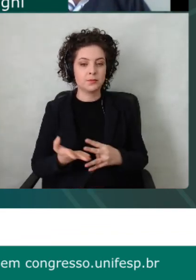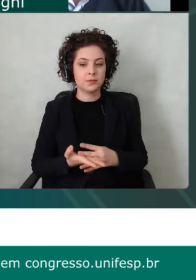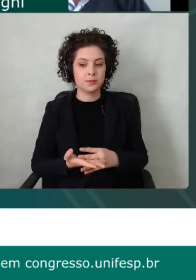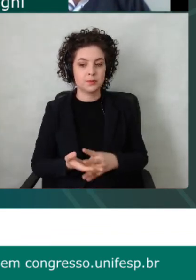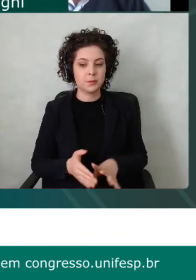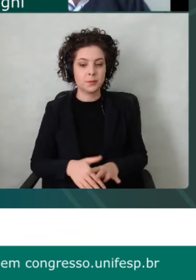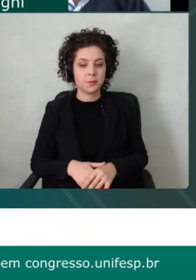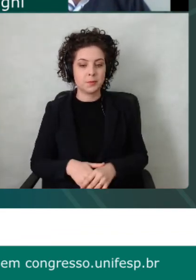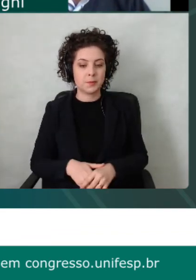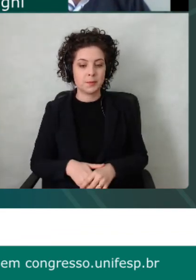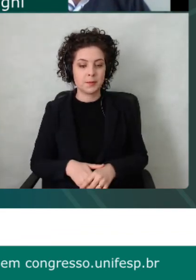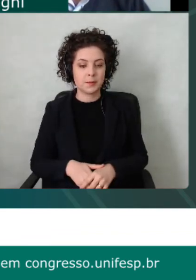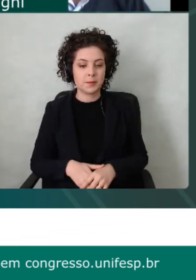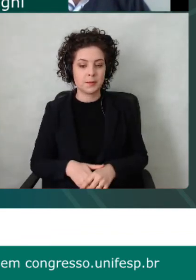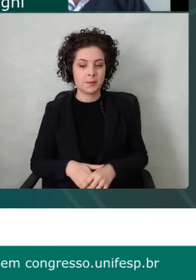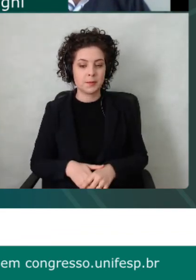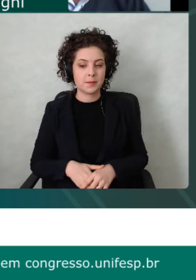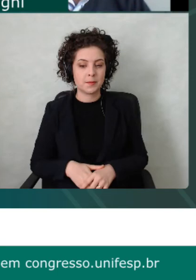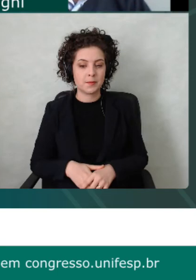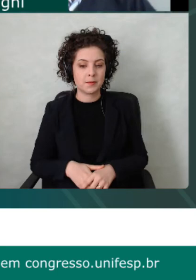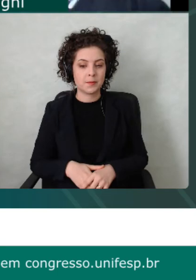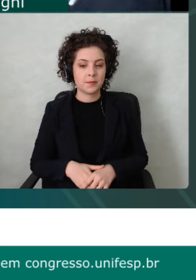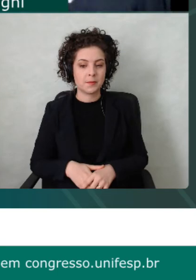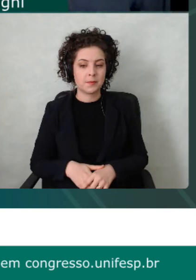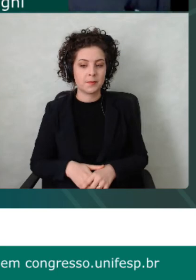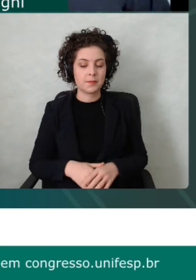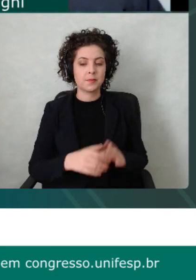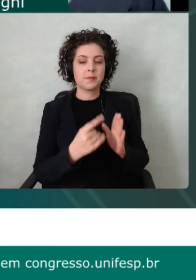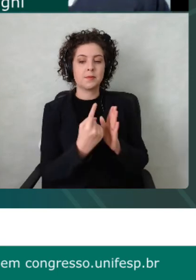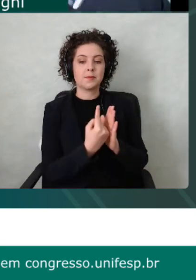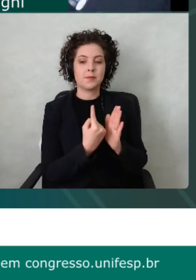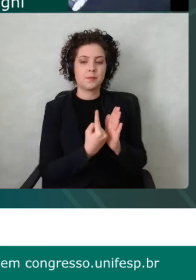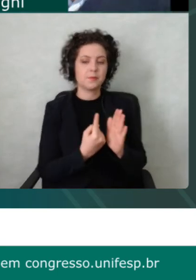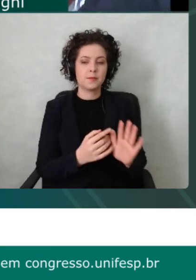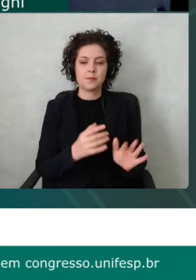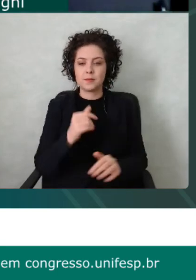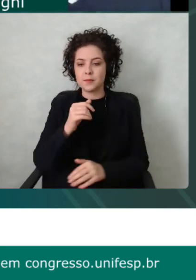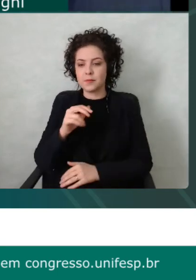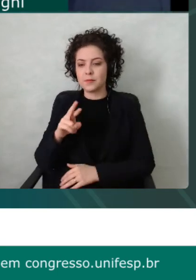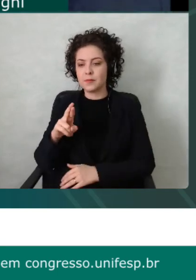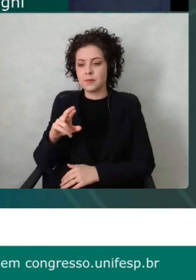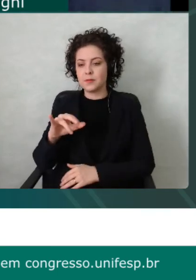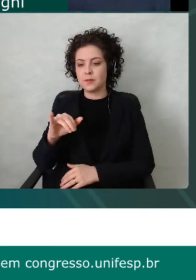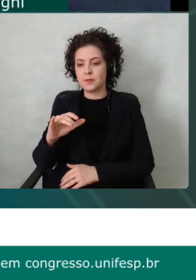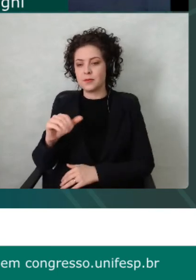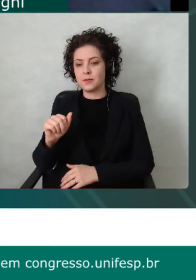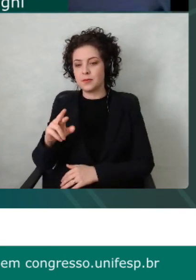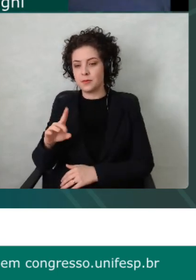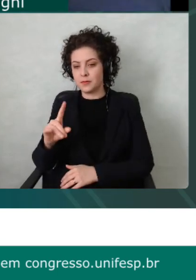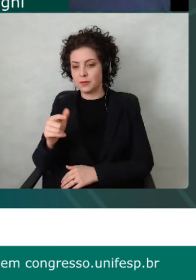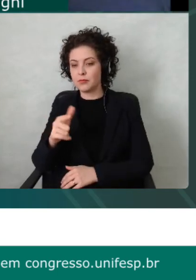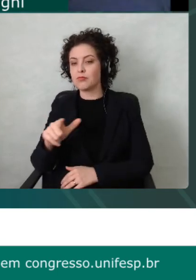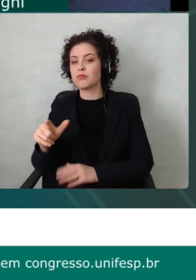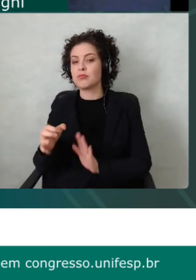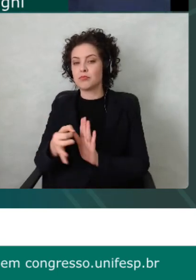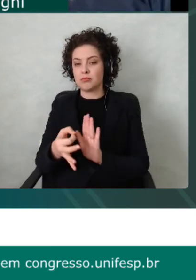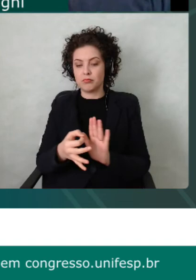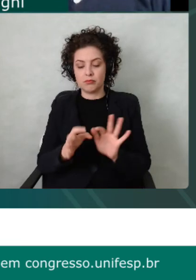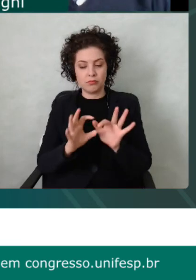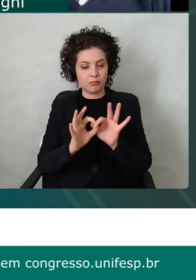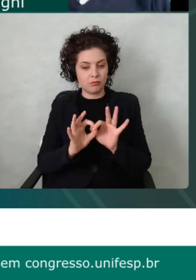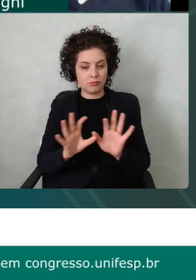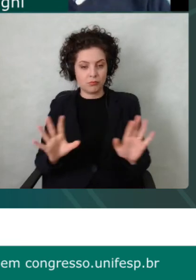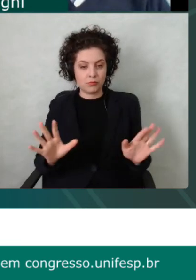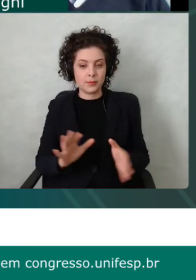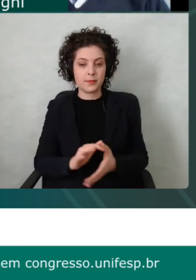Eu gostaria de saber várias perguntas aqui, Ricardo, principalmente para você, se os outros quiserem falar, fiquem à vontade, da